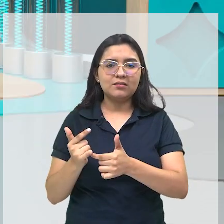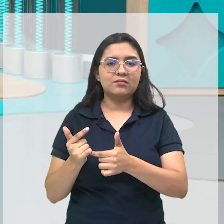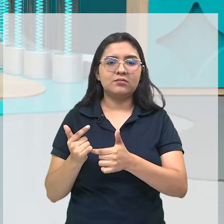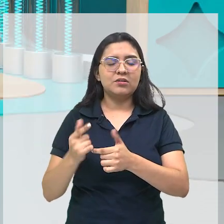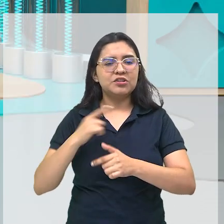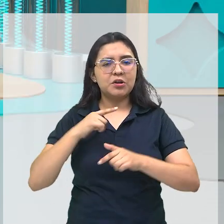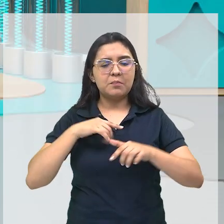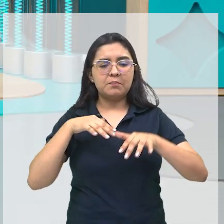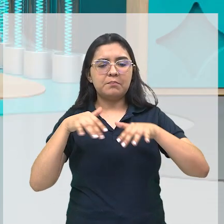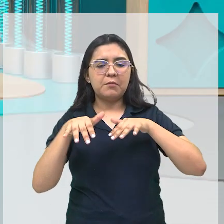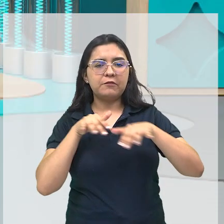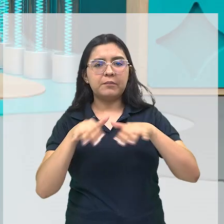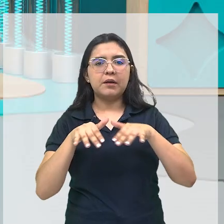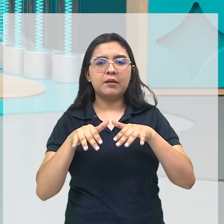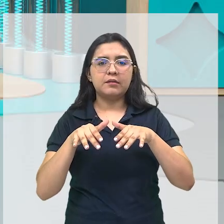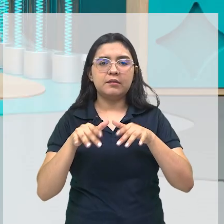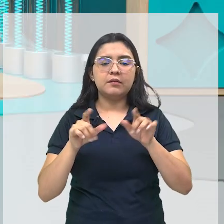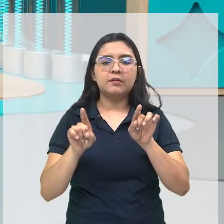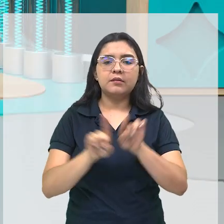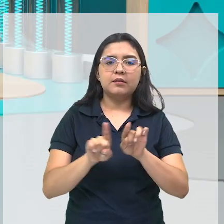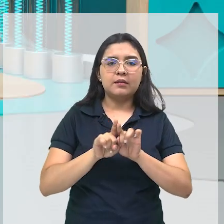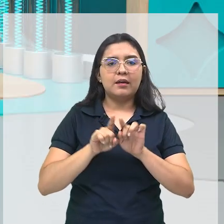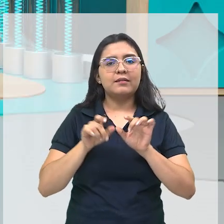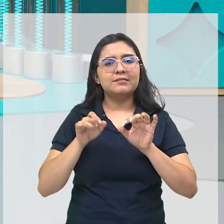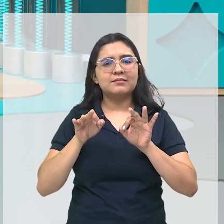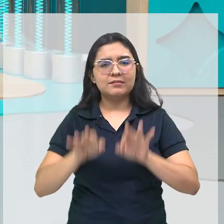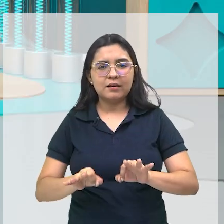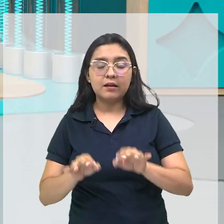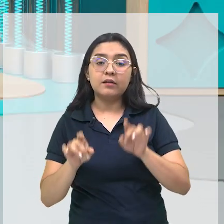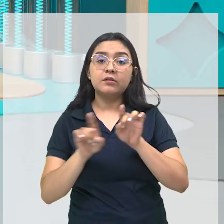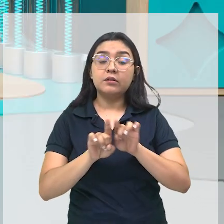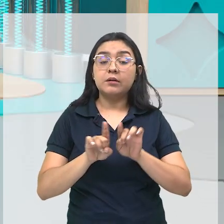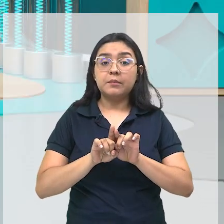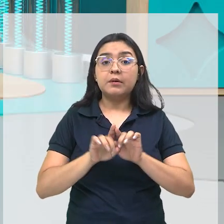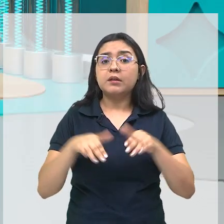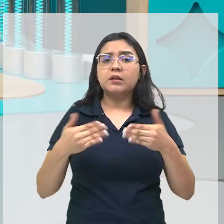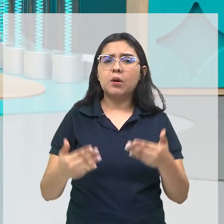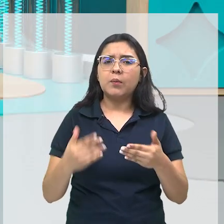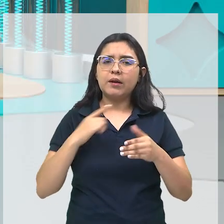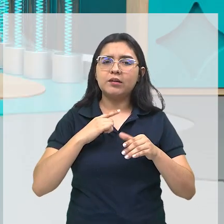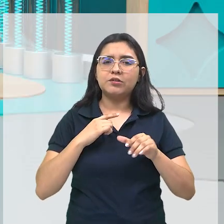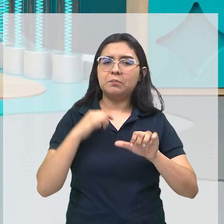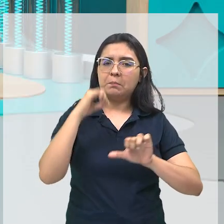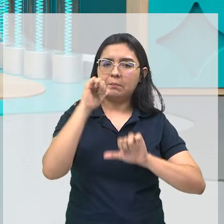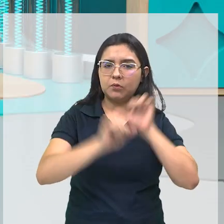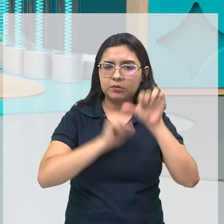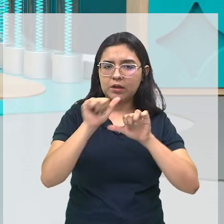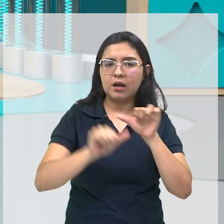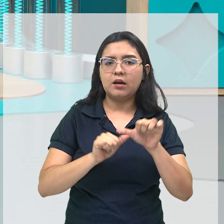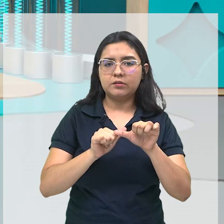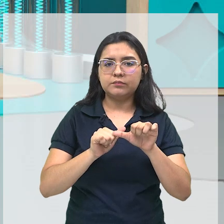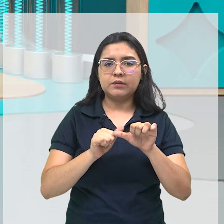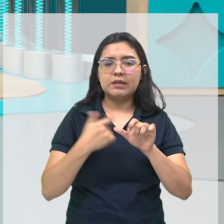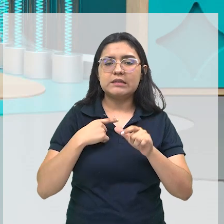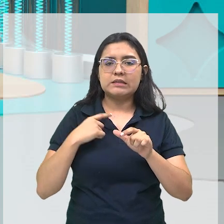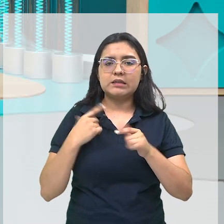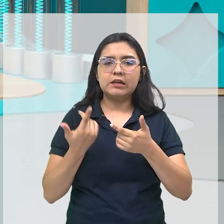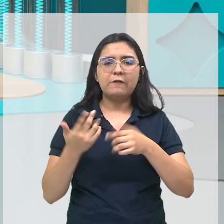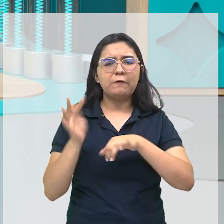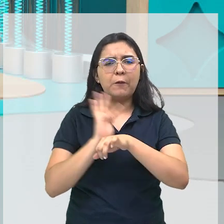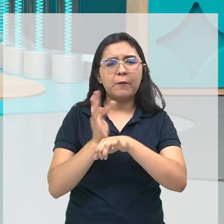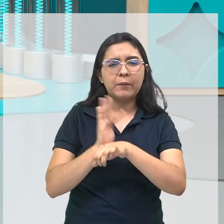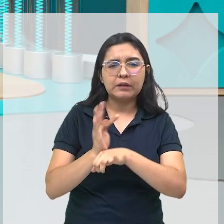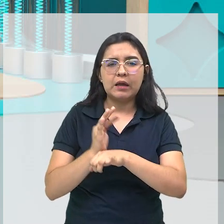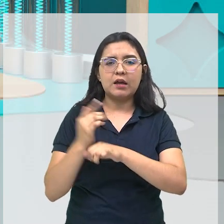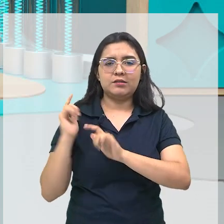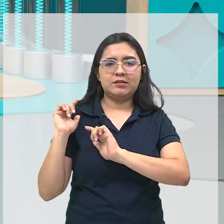ali os movimentos mais refinados, mais firmes. Então, eles tiram um pouco desse refinamento,